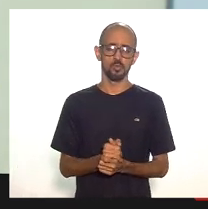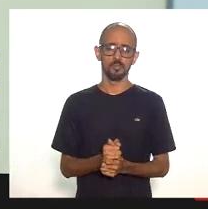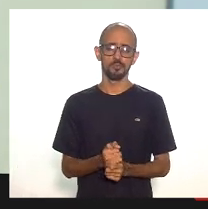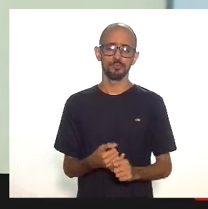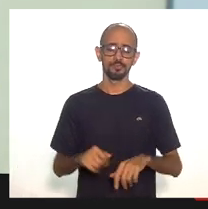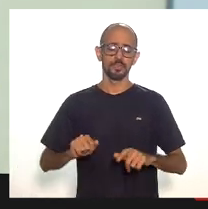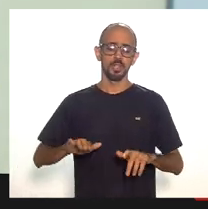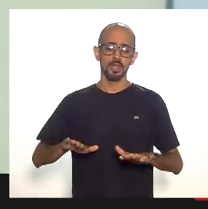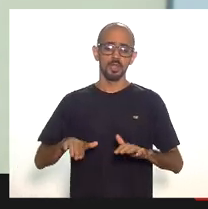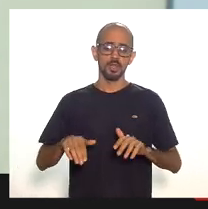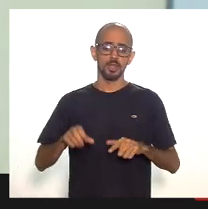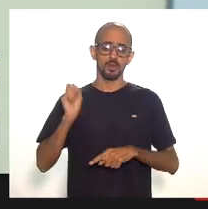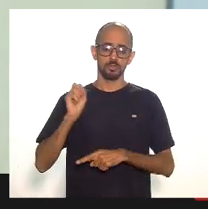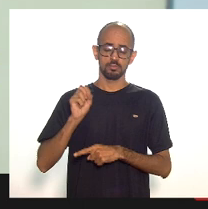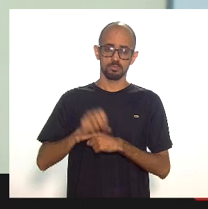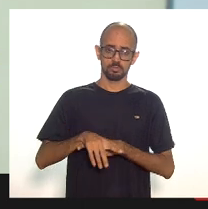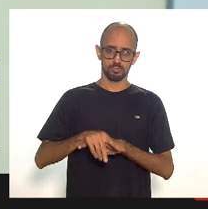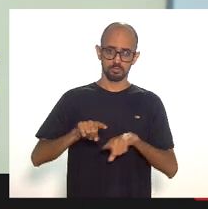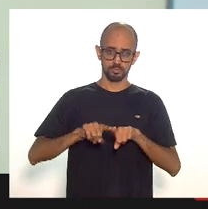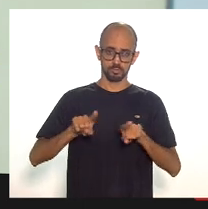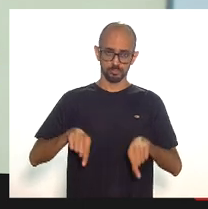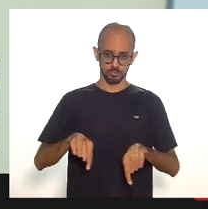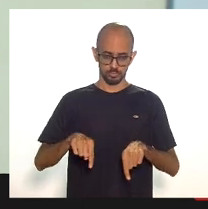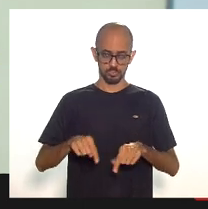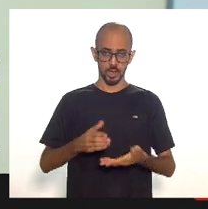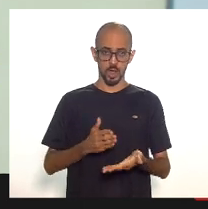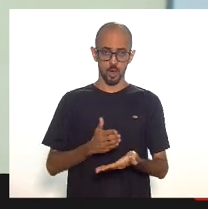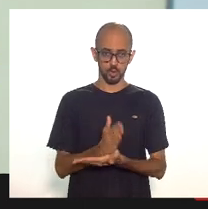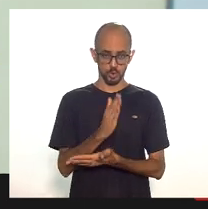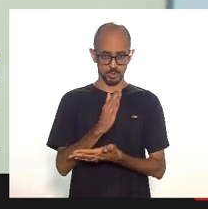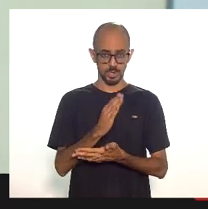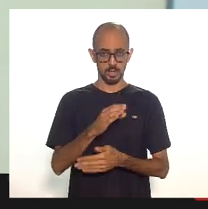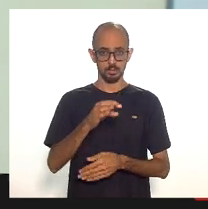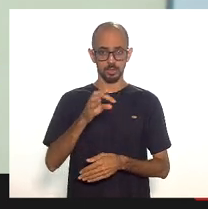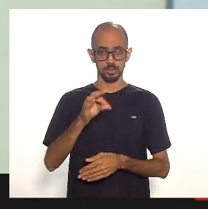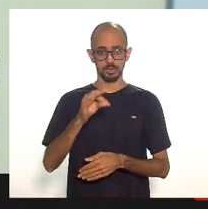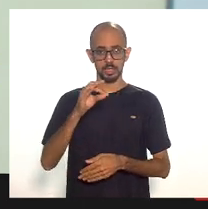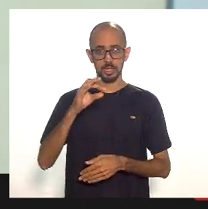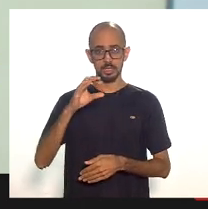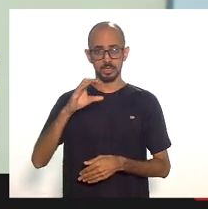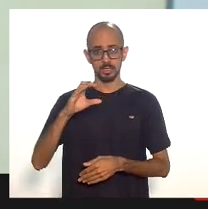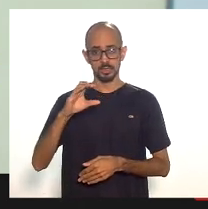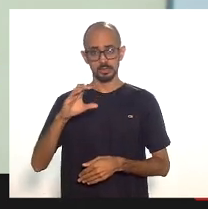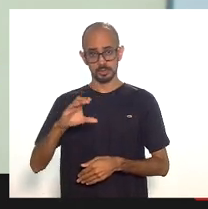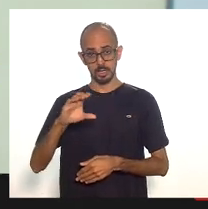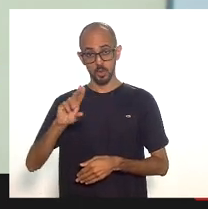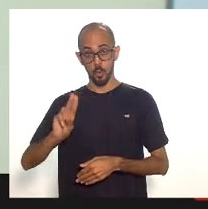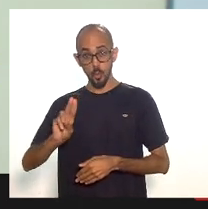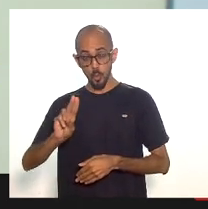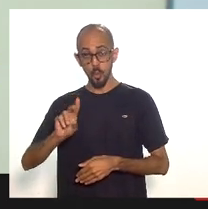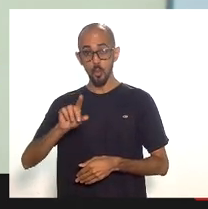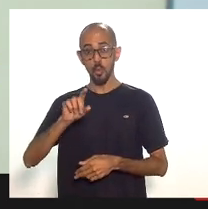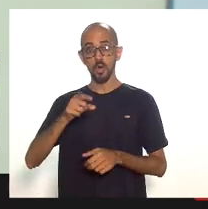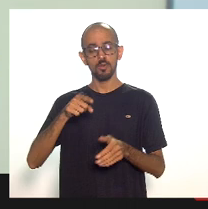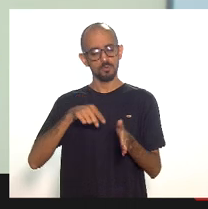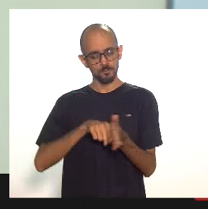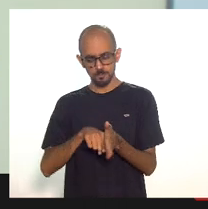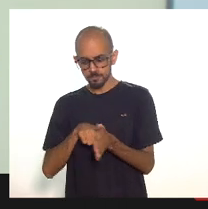O processo seletivo autorizado pelo Tribunal de Contas da União foi